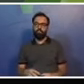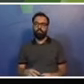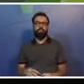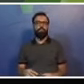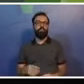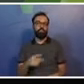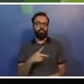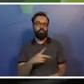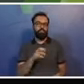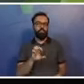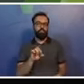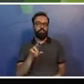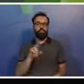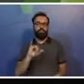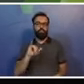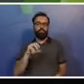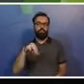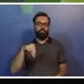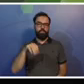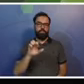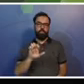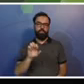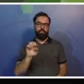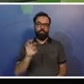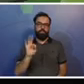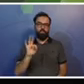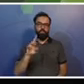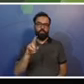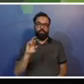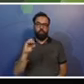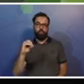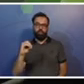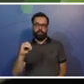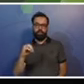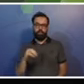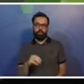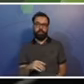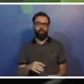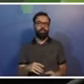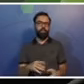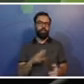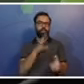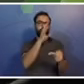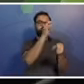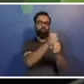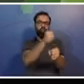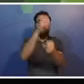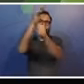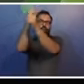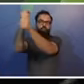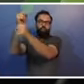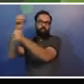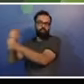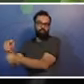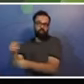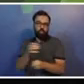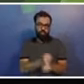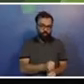que é perímetro. Perímetro é a soma das medidas de todos os